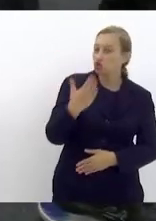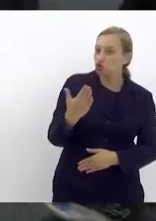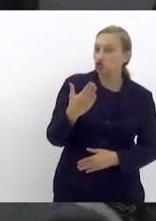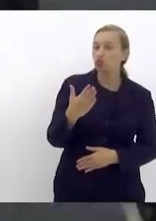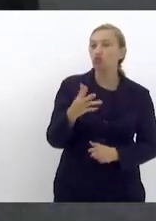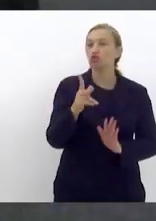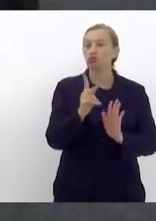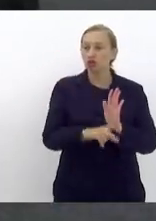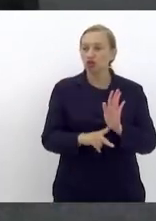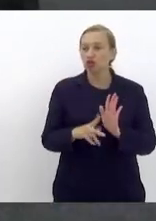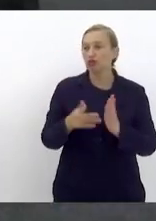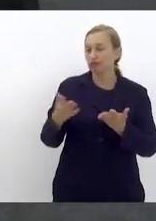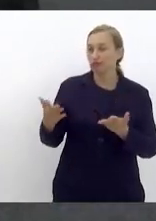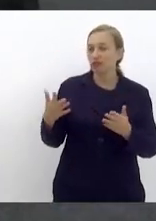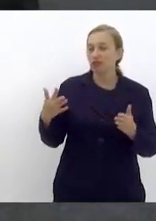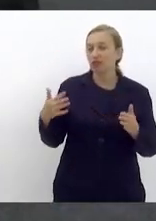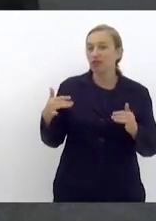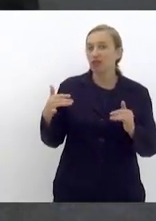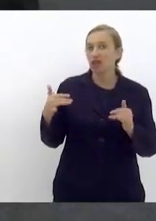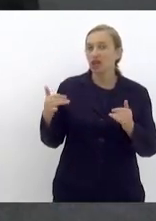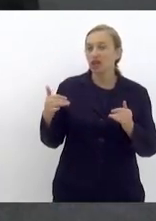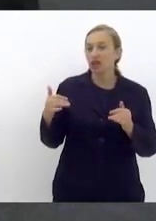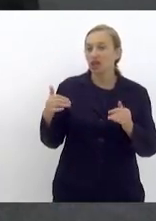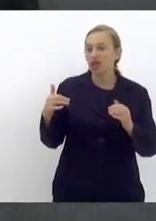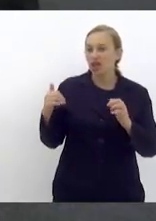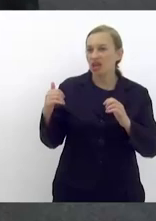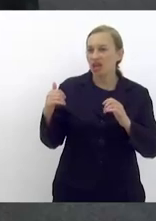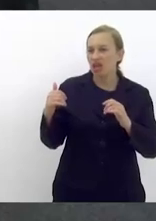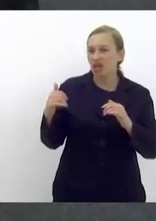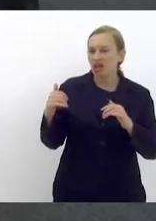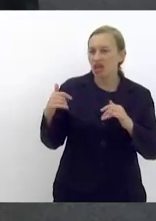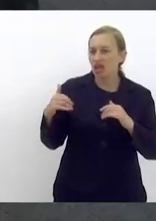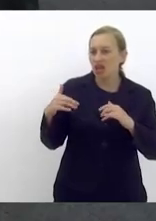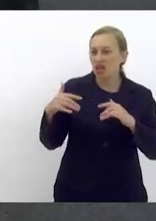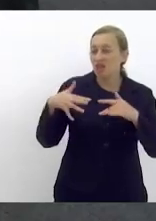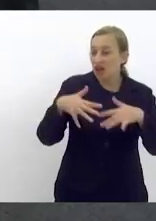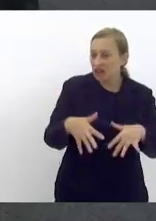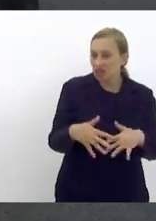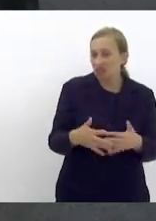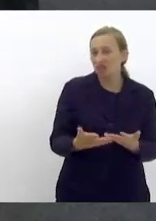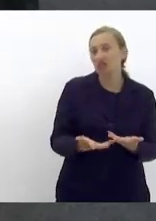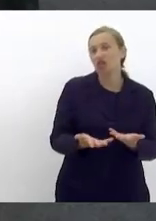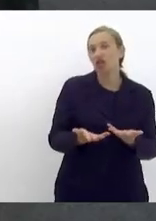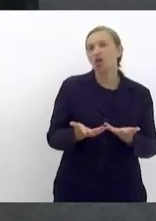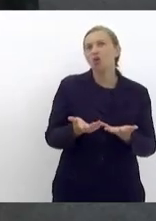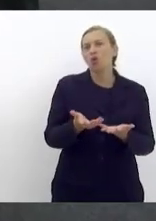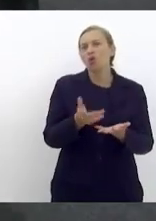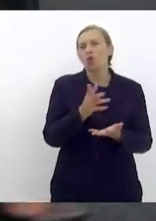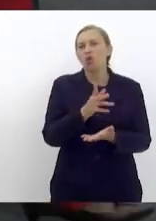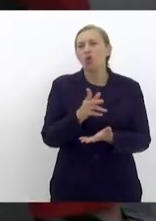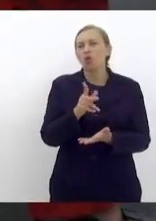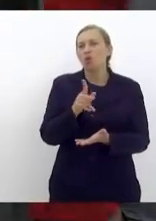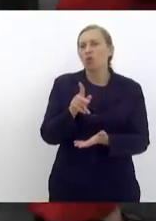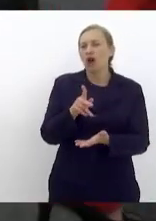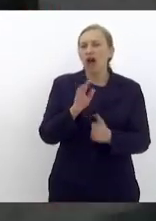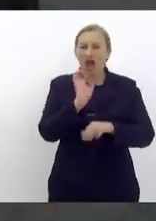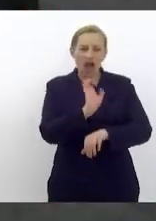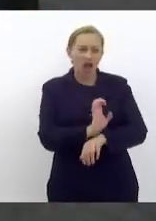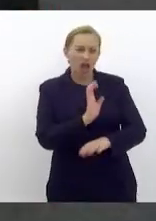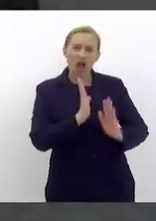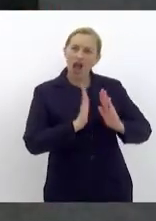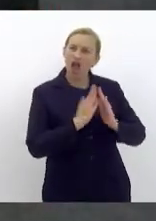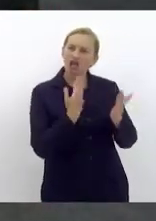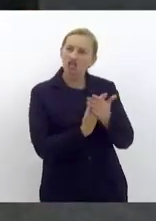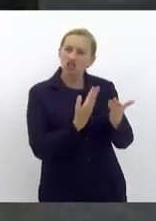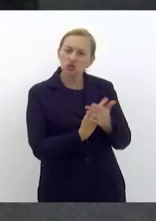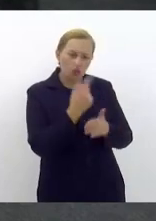projeto como esse é uma invasão do domínio econômico, encarece para os pais, porque a escola manda os pais comprarem os uniformes e pode